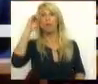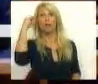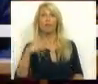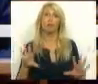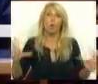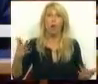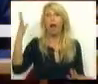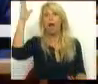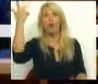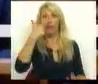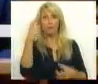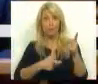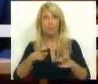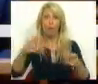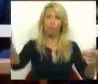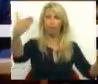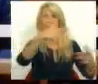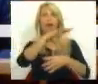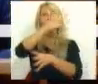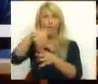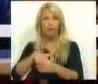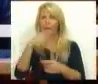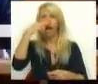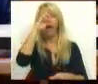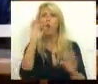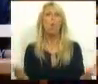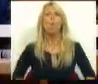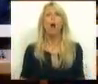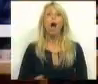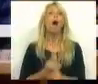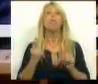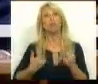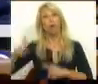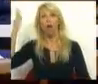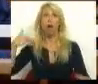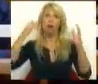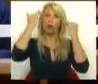o povo chamado a decidir não se engana, pelo simples motivo não ter sido enganado.